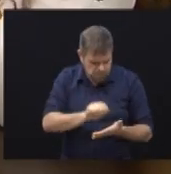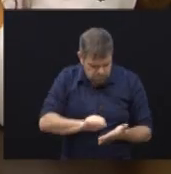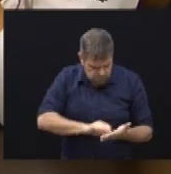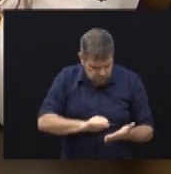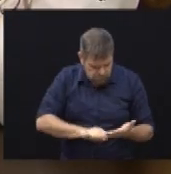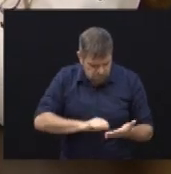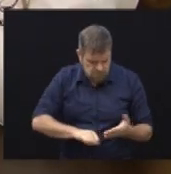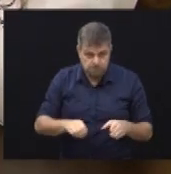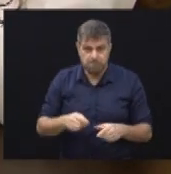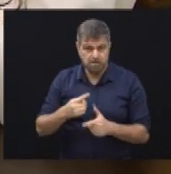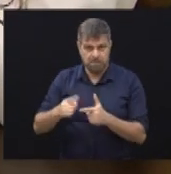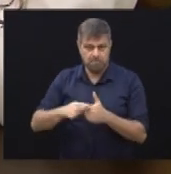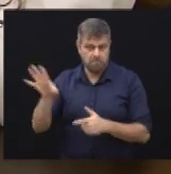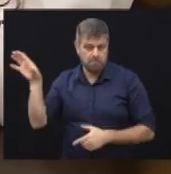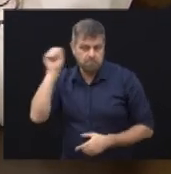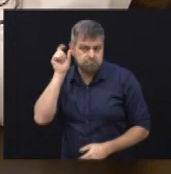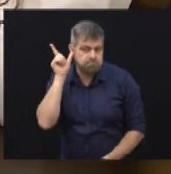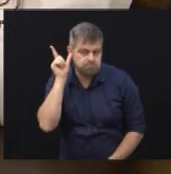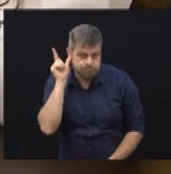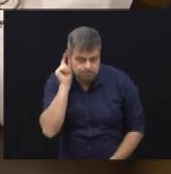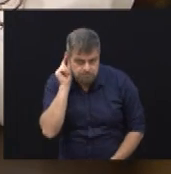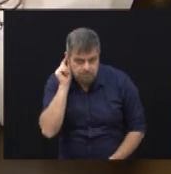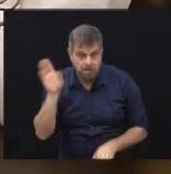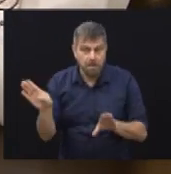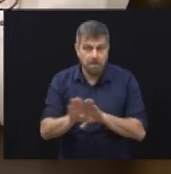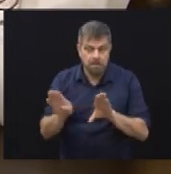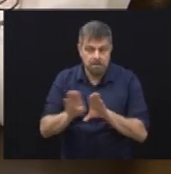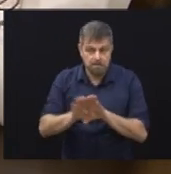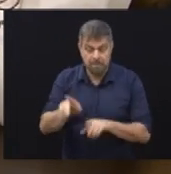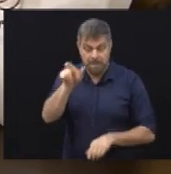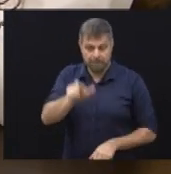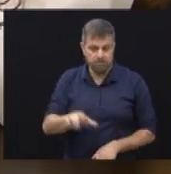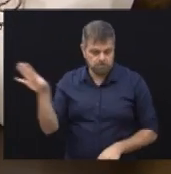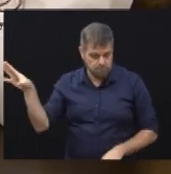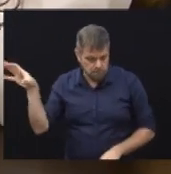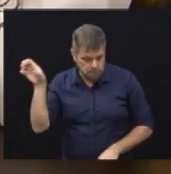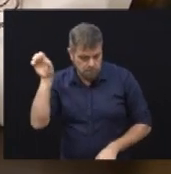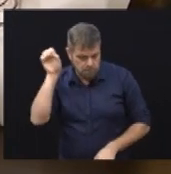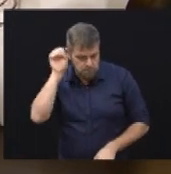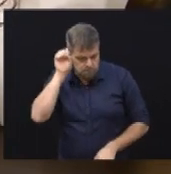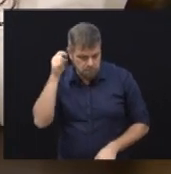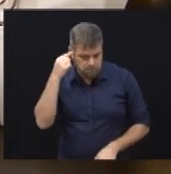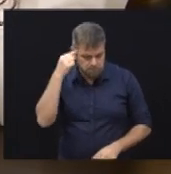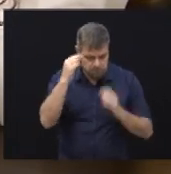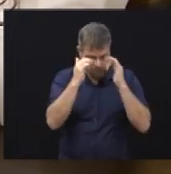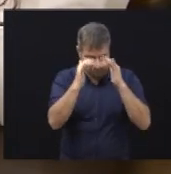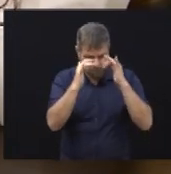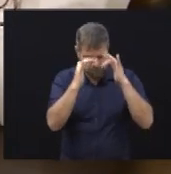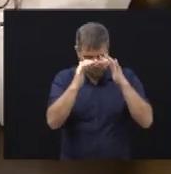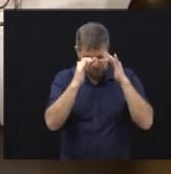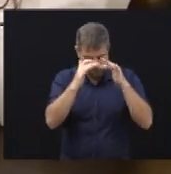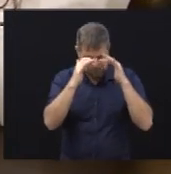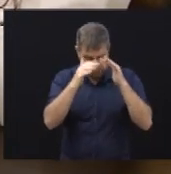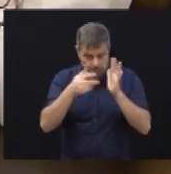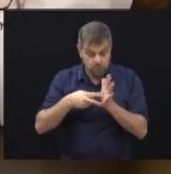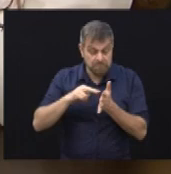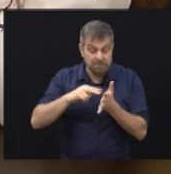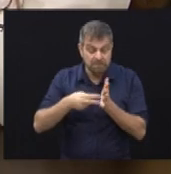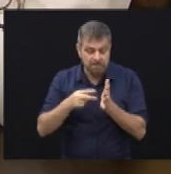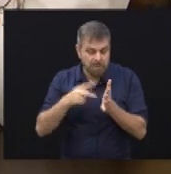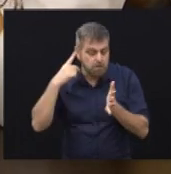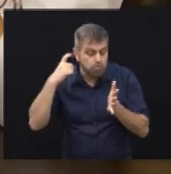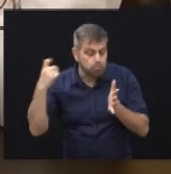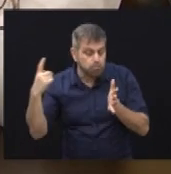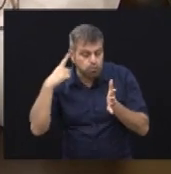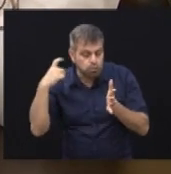da audição, né, que é uma perda auditiva. A questão do processamento auditivo é como a gente entende esse som que a gente está ouvindo,